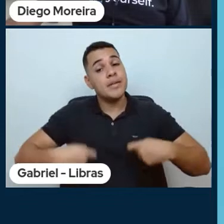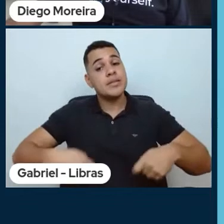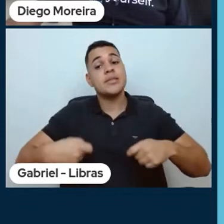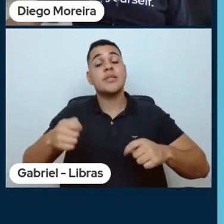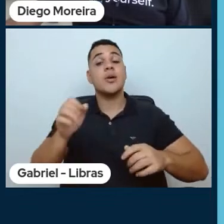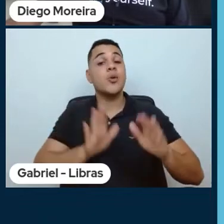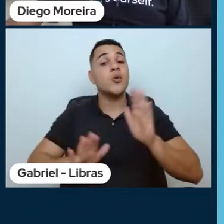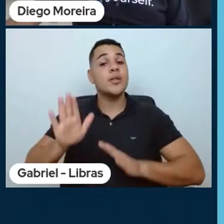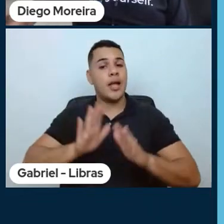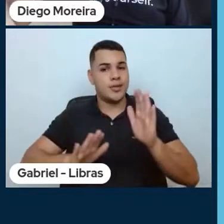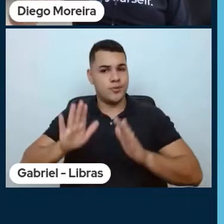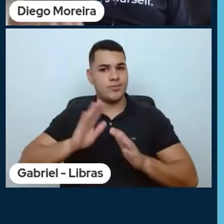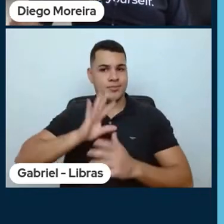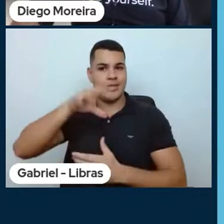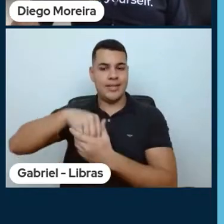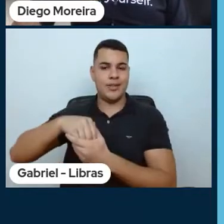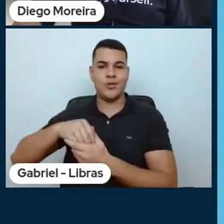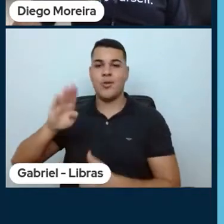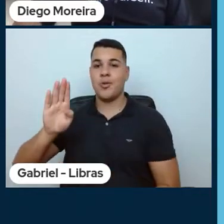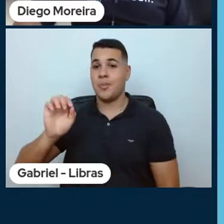conversação.